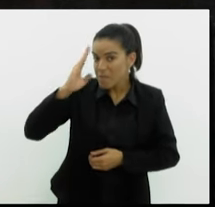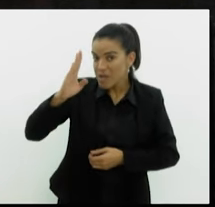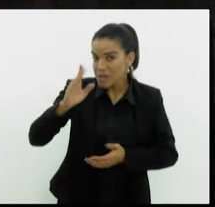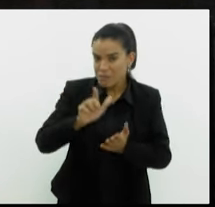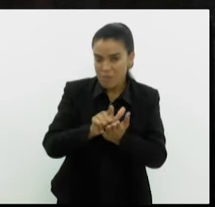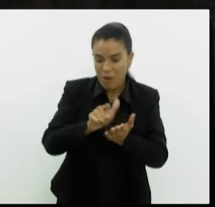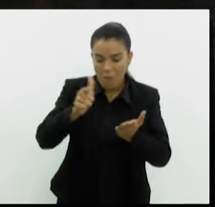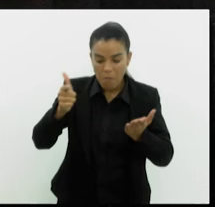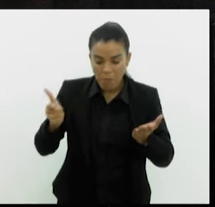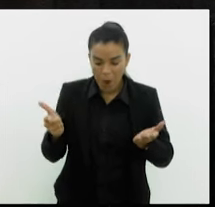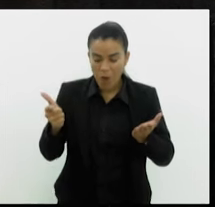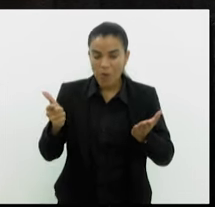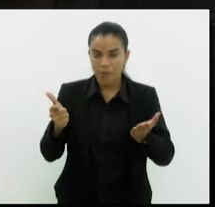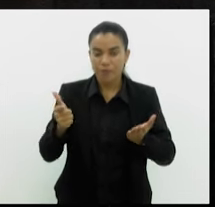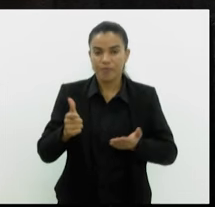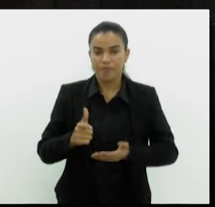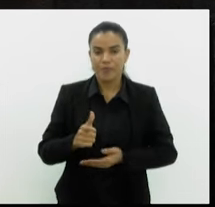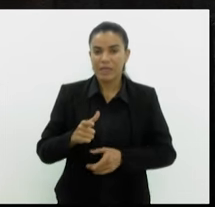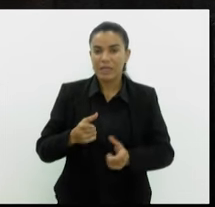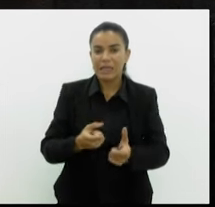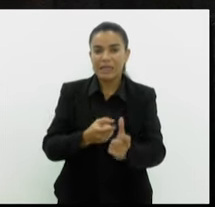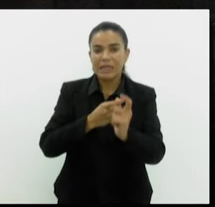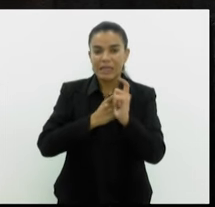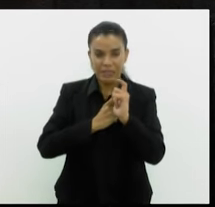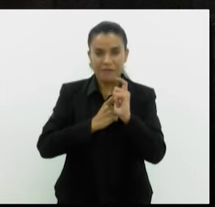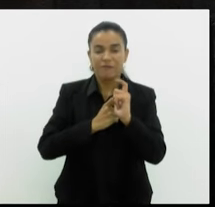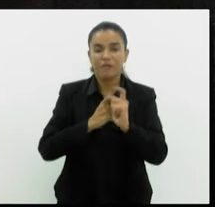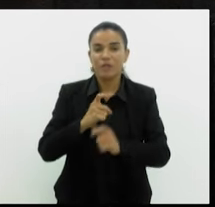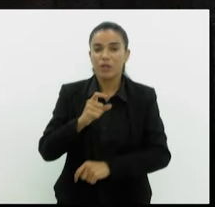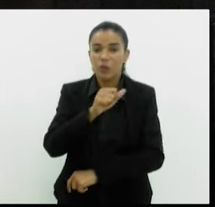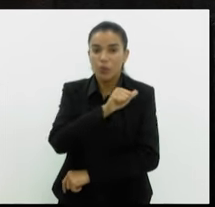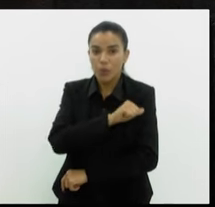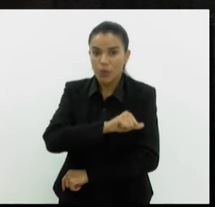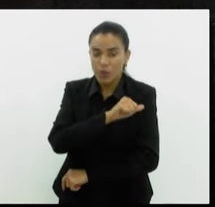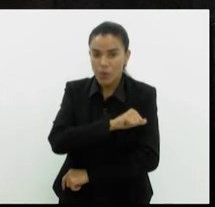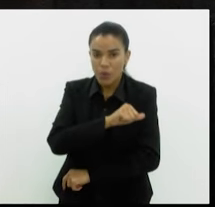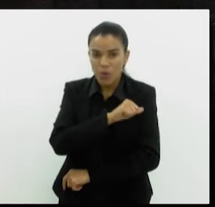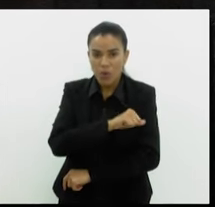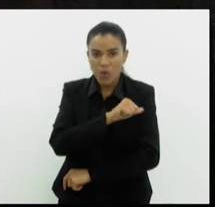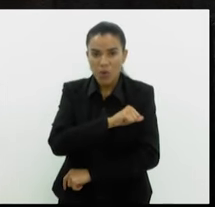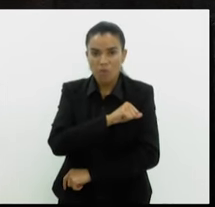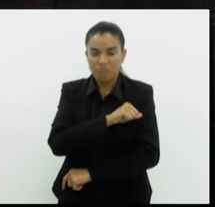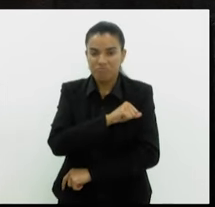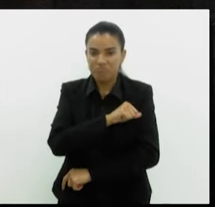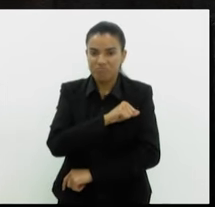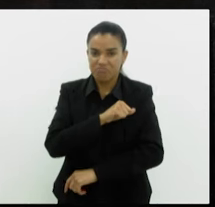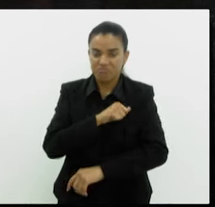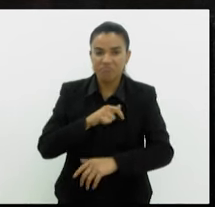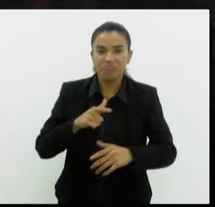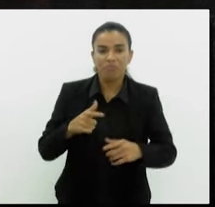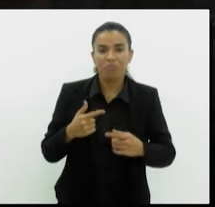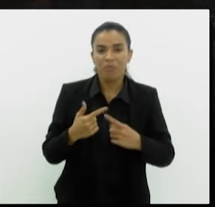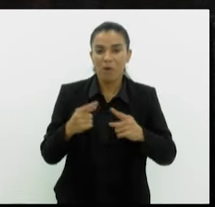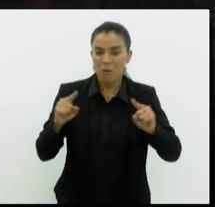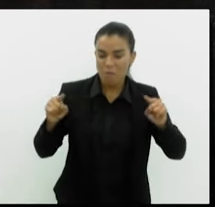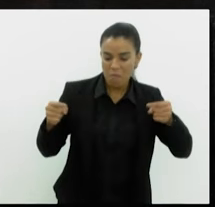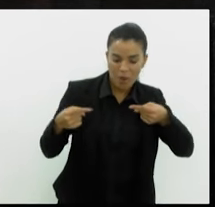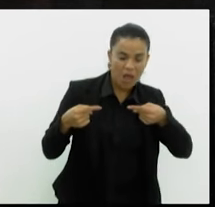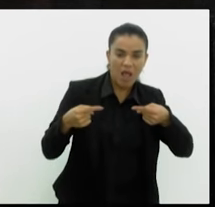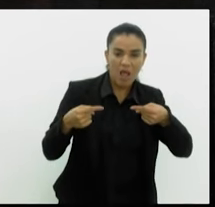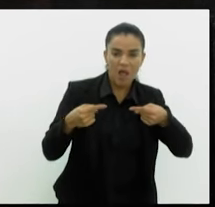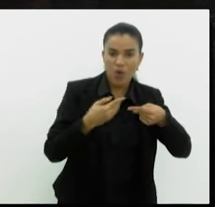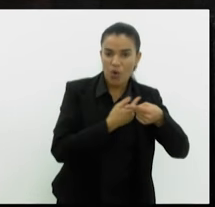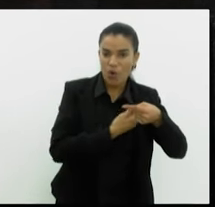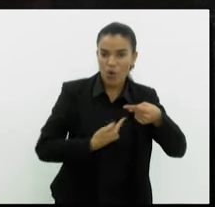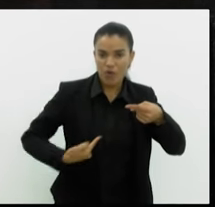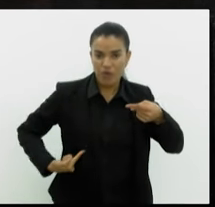jornal O Globo: dívida do Rio abre embate público entre Castro